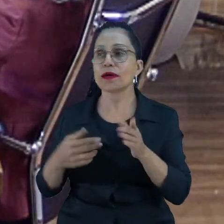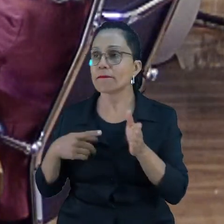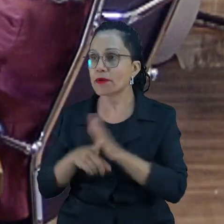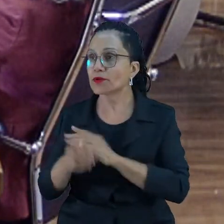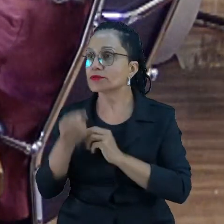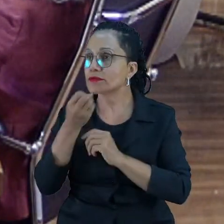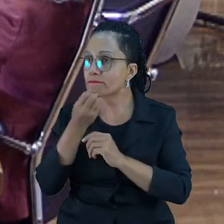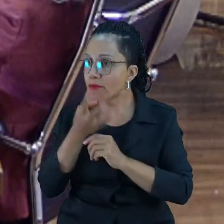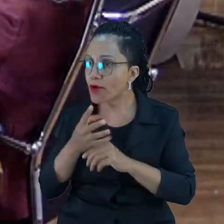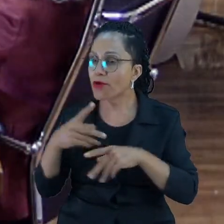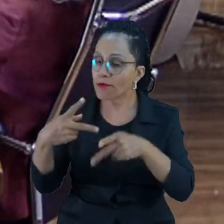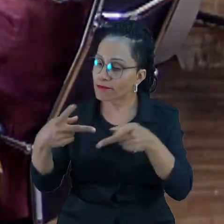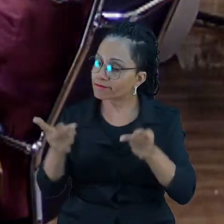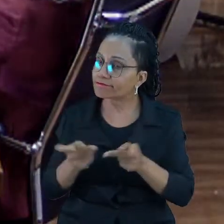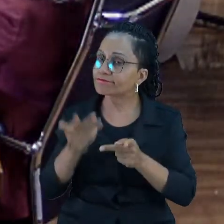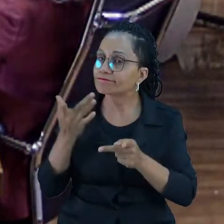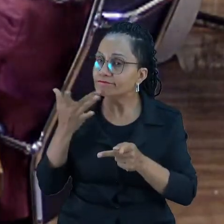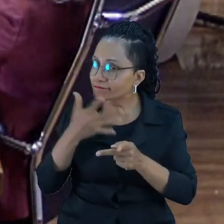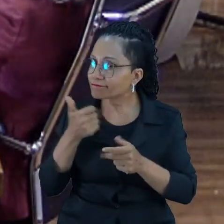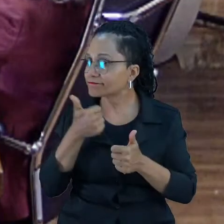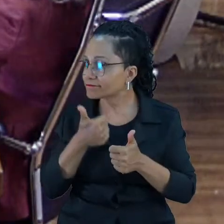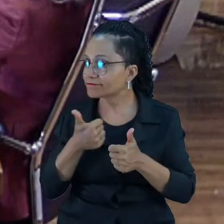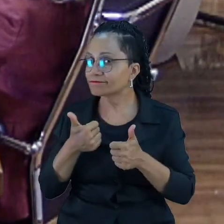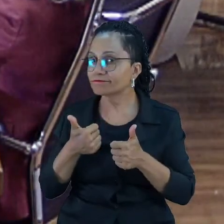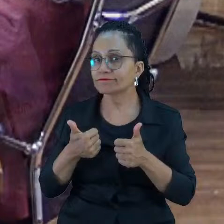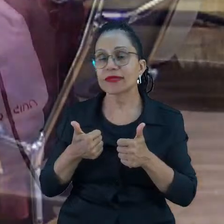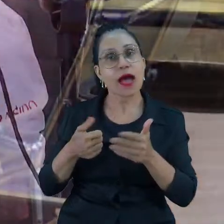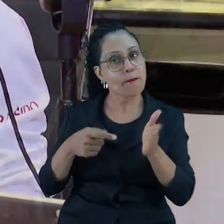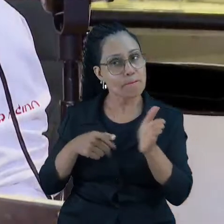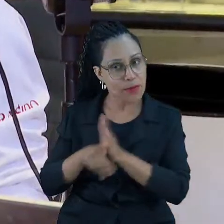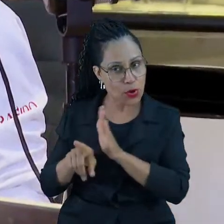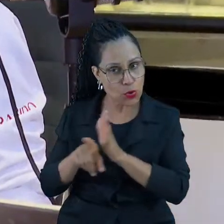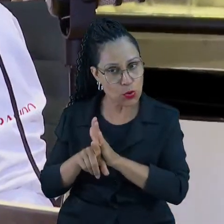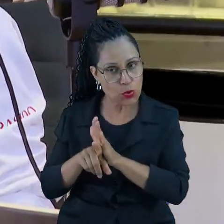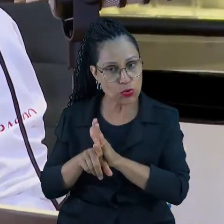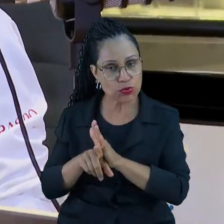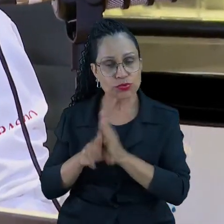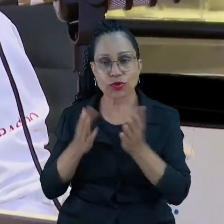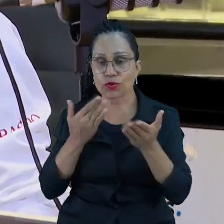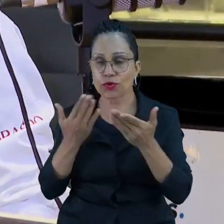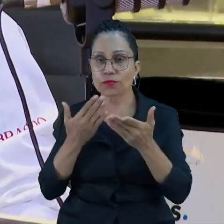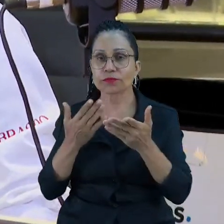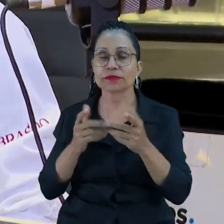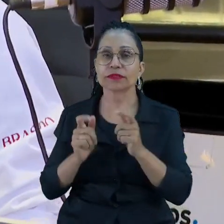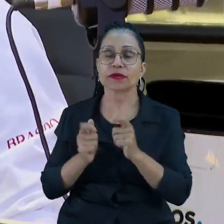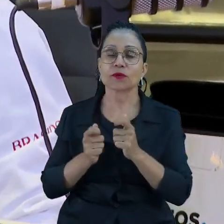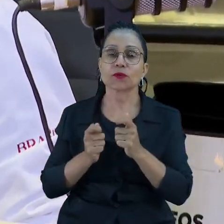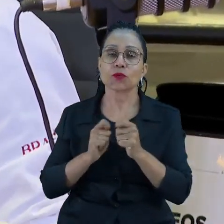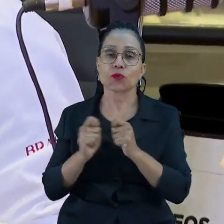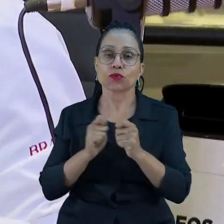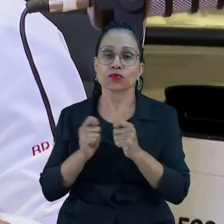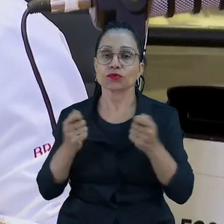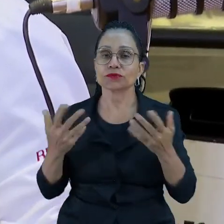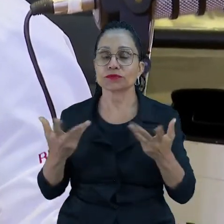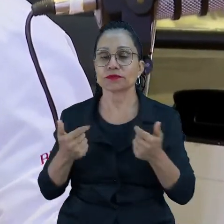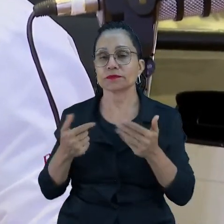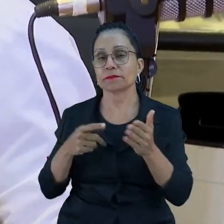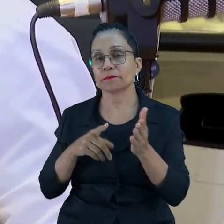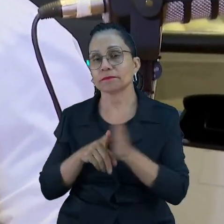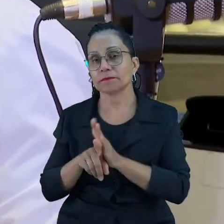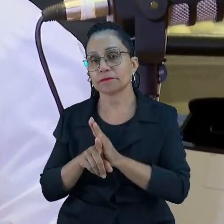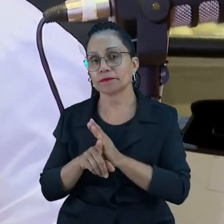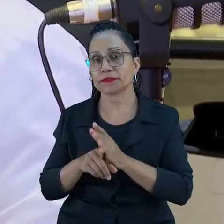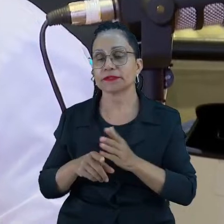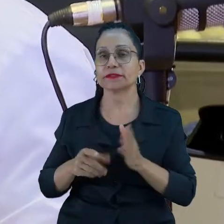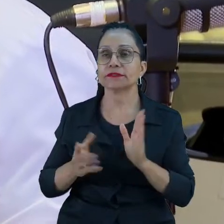se o atendimento estava bom. Acho que é um dos nossos controles de qualidade. E eu sempre brinco assim que elogio é